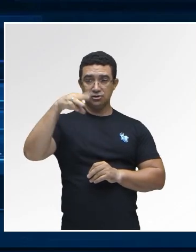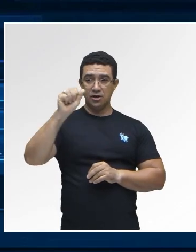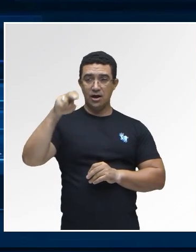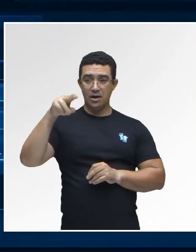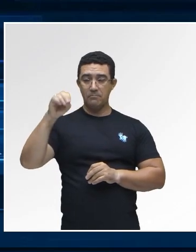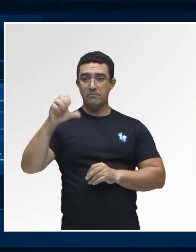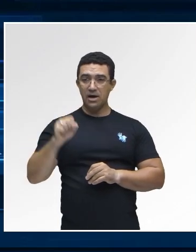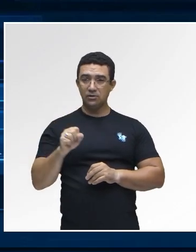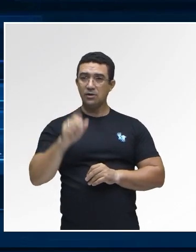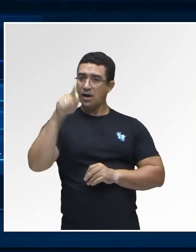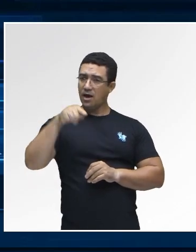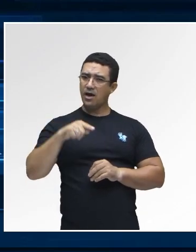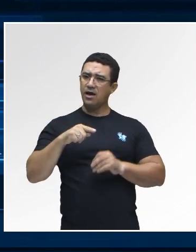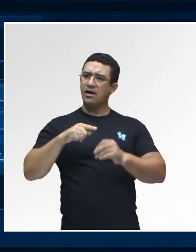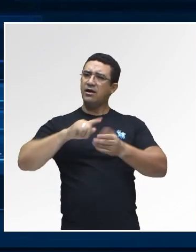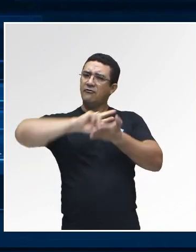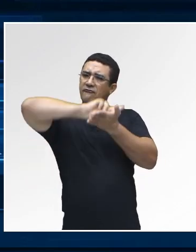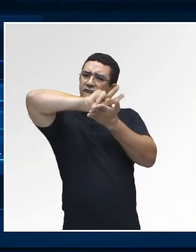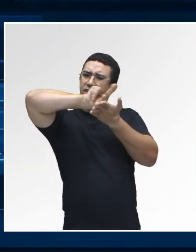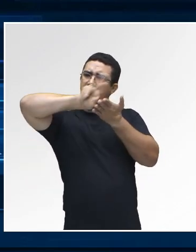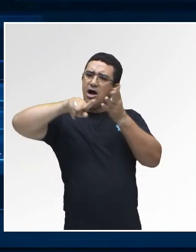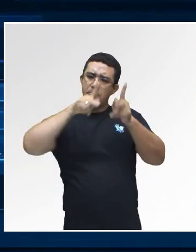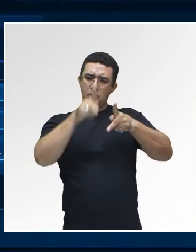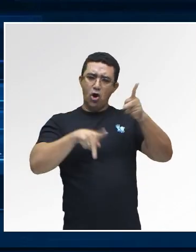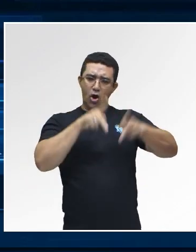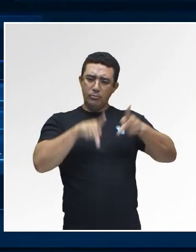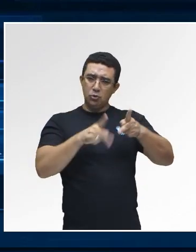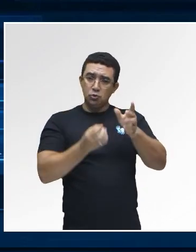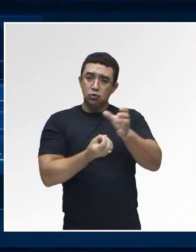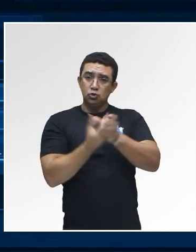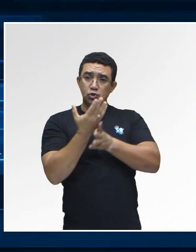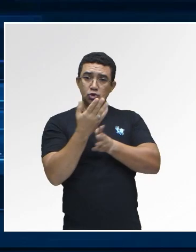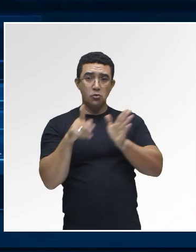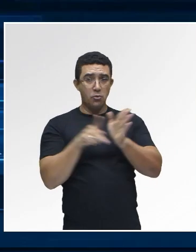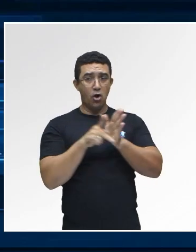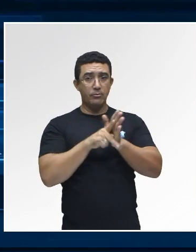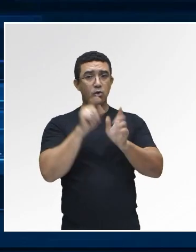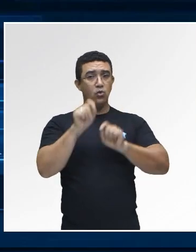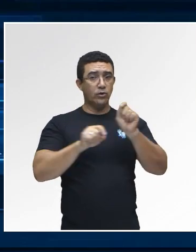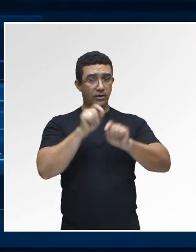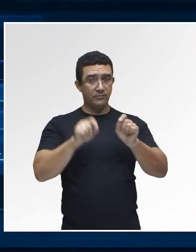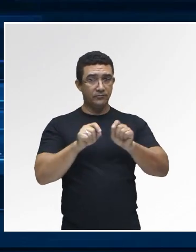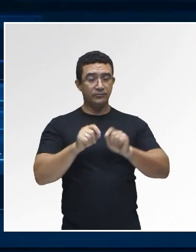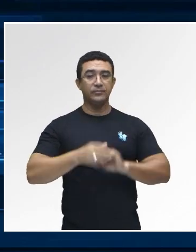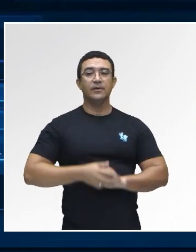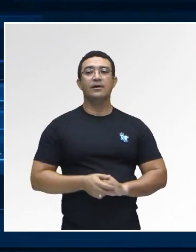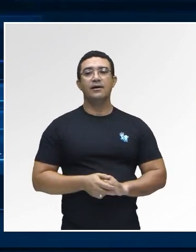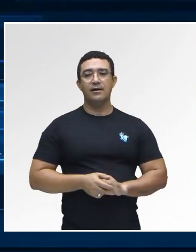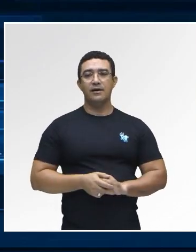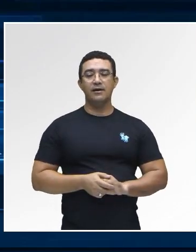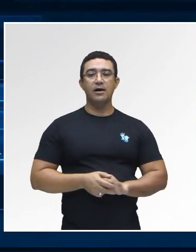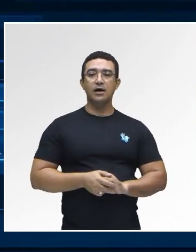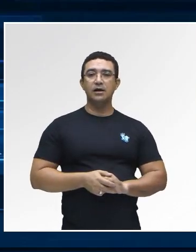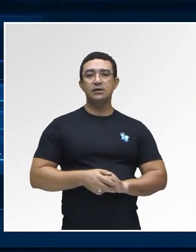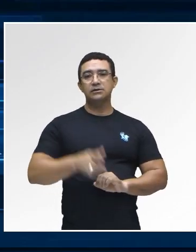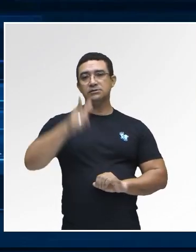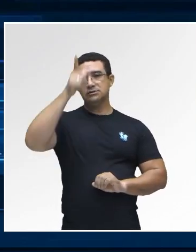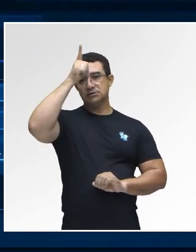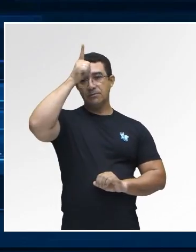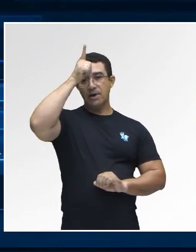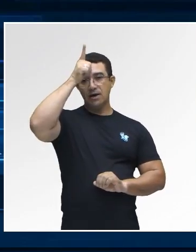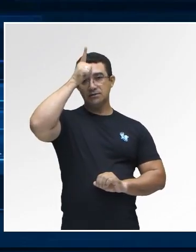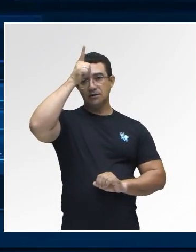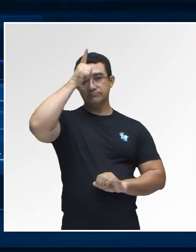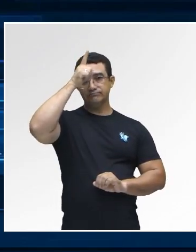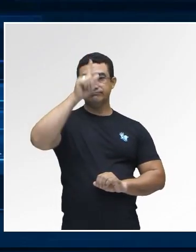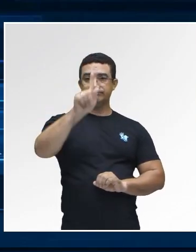da Germânia. Então, quando você está ali assistindo a Copa e está lá, você ouve Alemanha e Brasil,